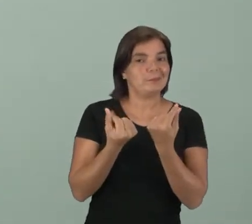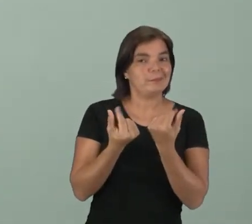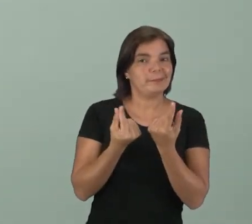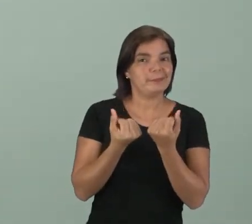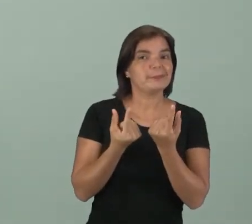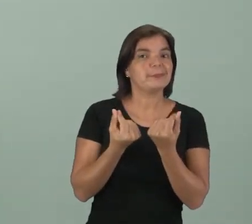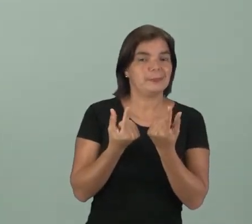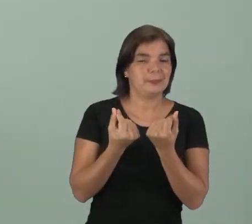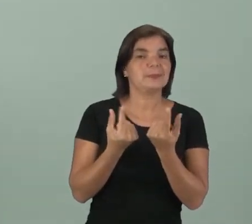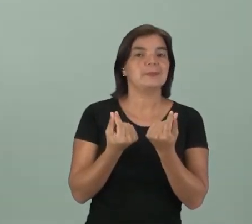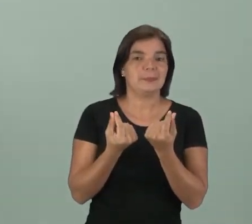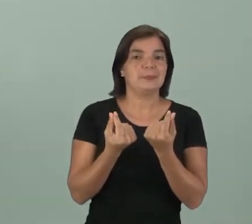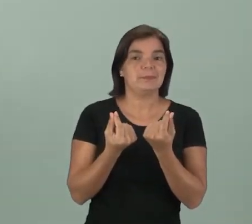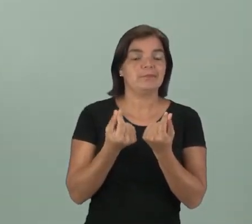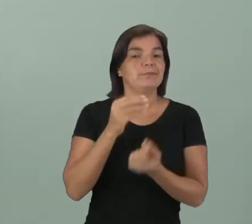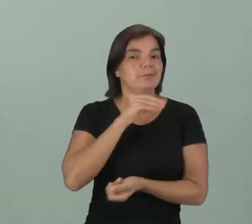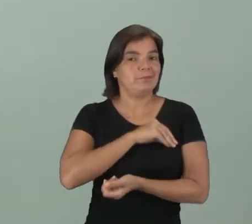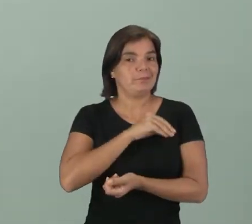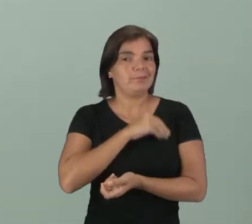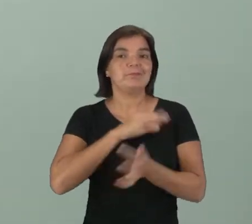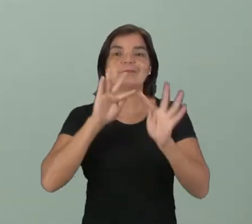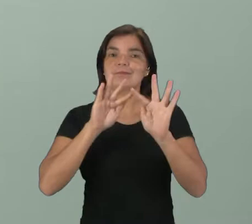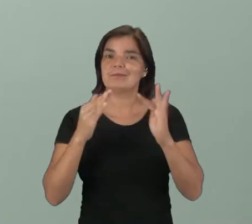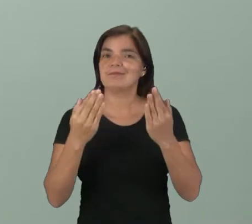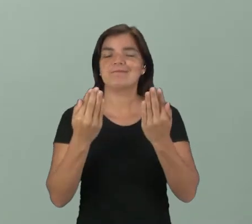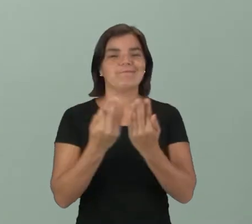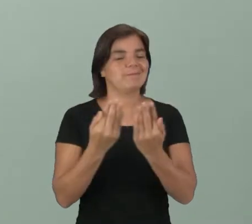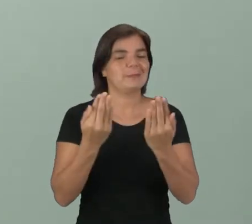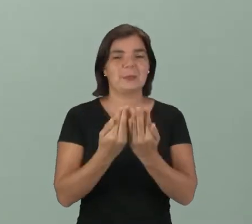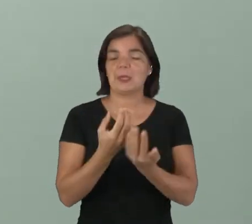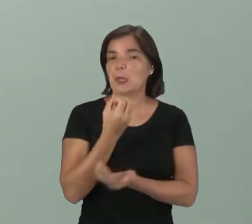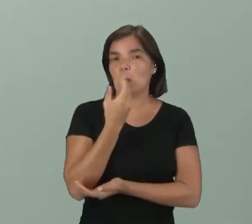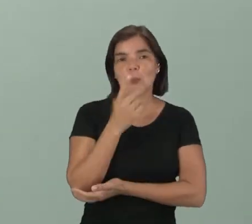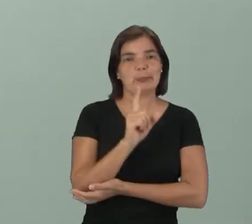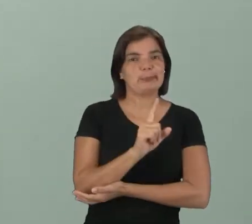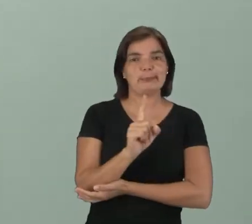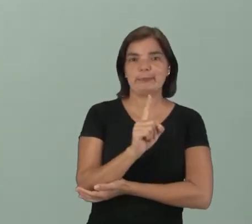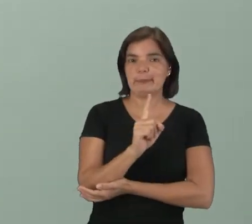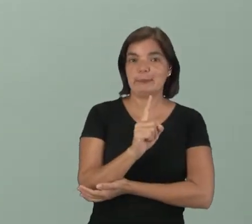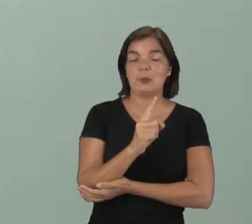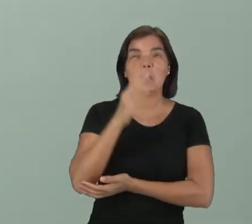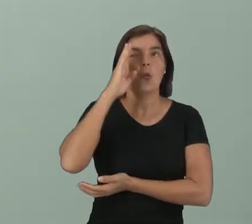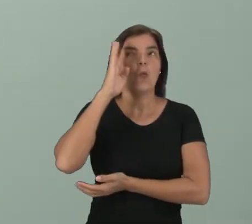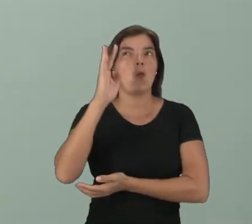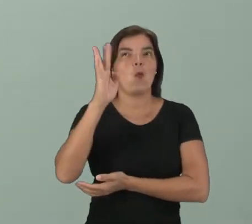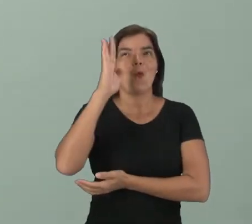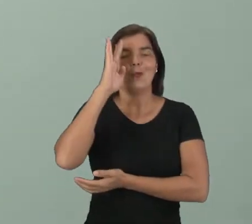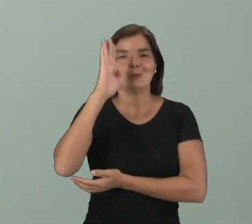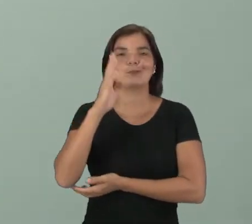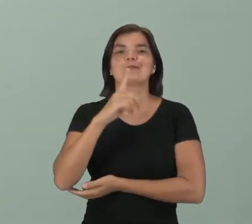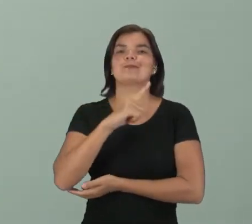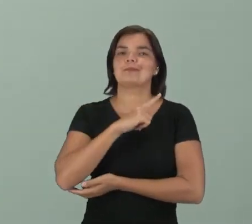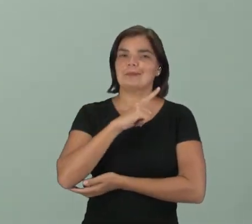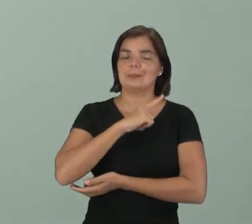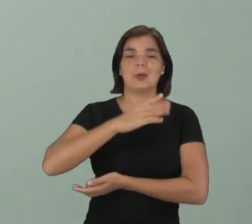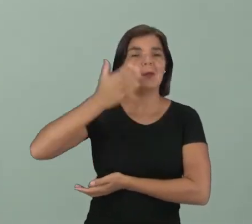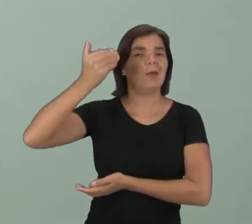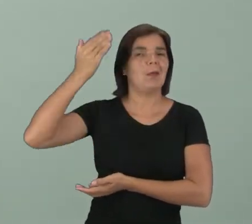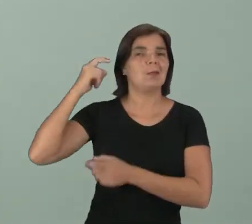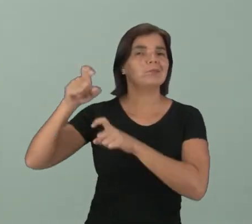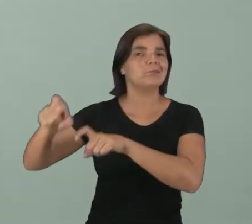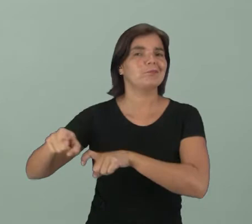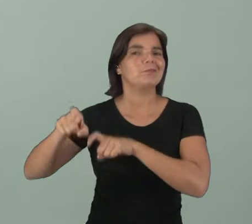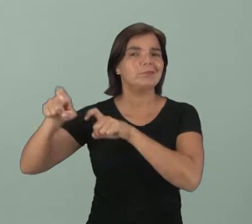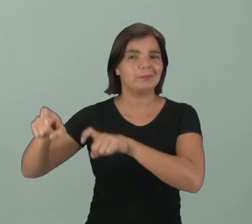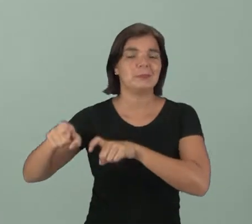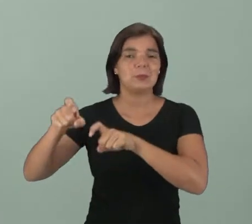financeiras da renda familiar não eram condizentes com aquele sonho que idealizaram lá